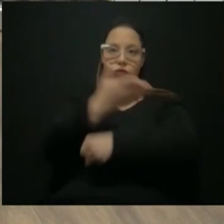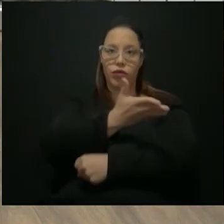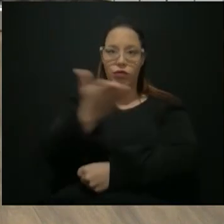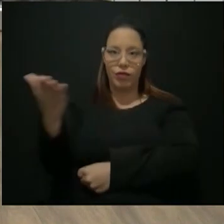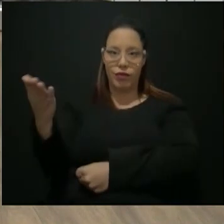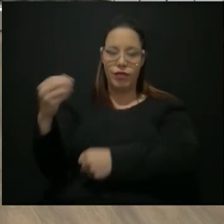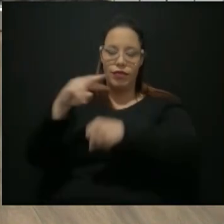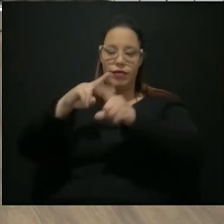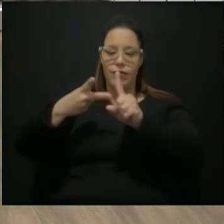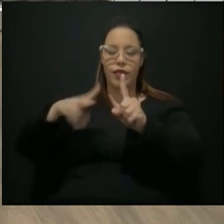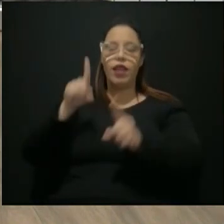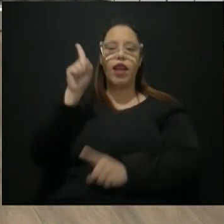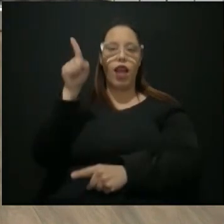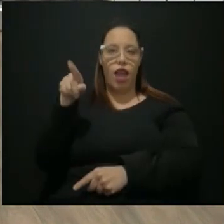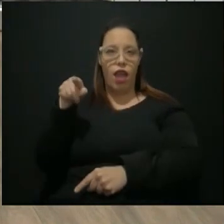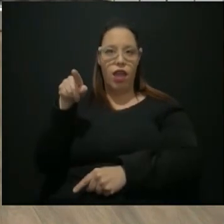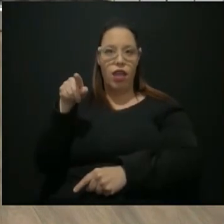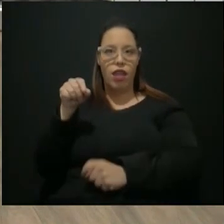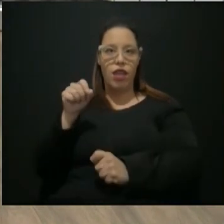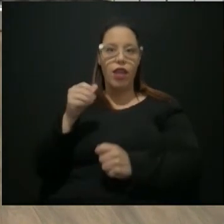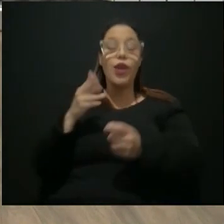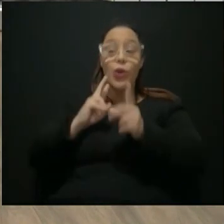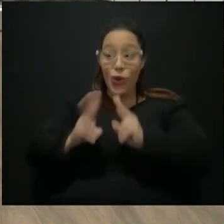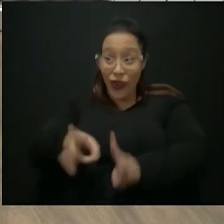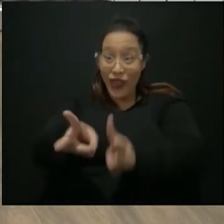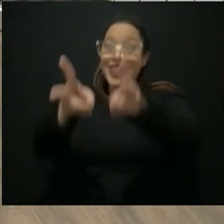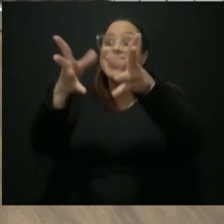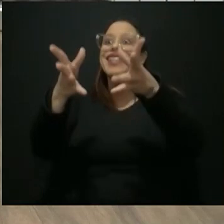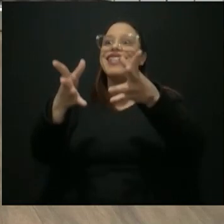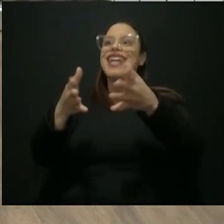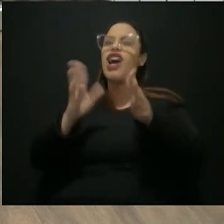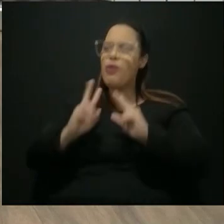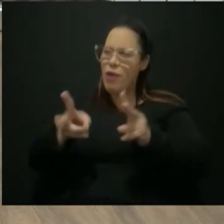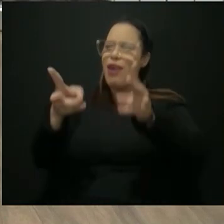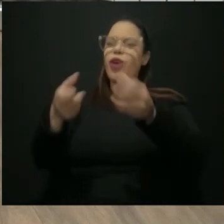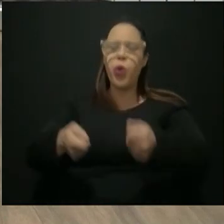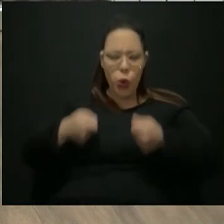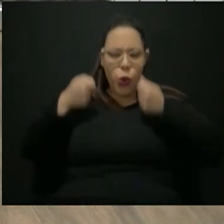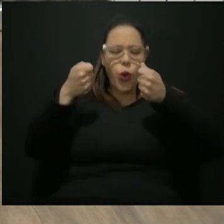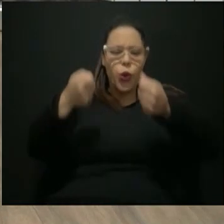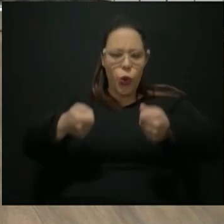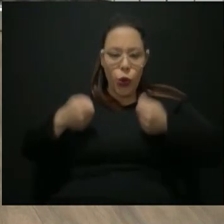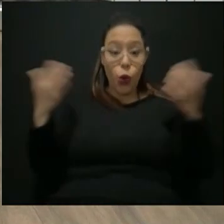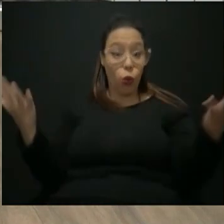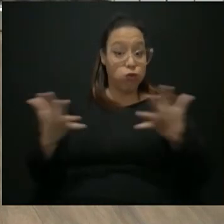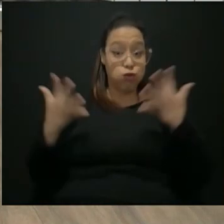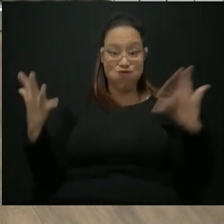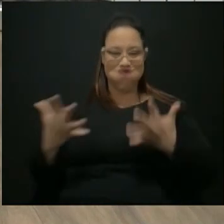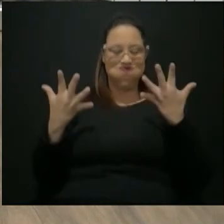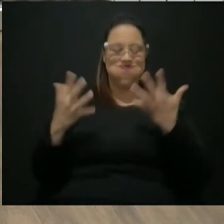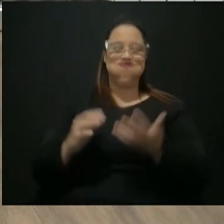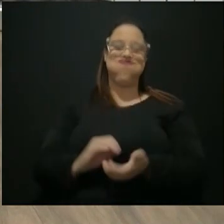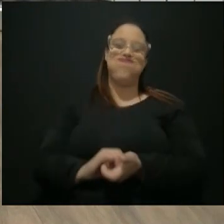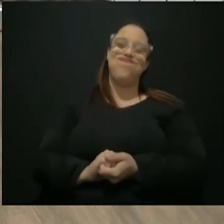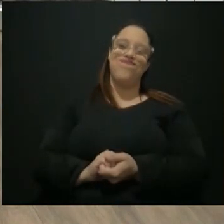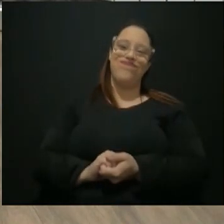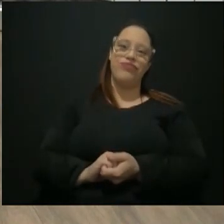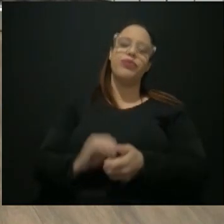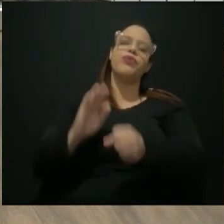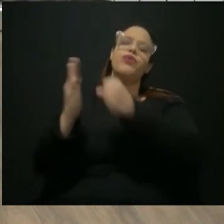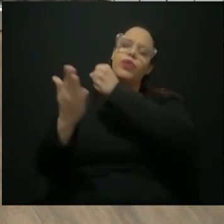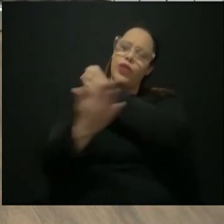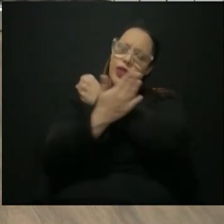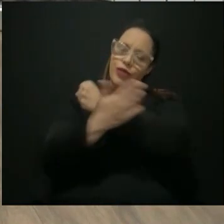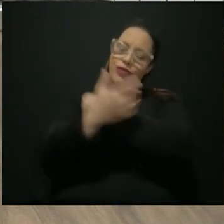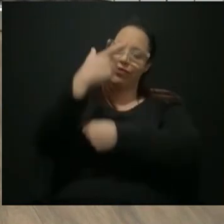é: continue, né? Siga, mantenha o movimento e cuide de você mesmo, né? Então você, homem,